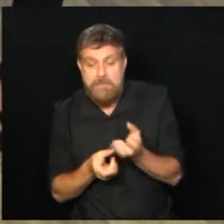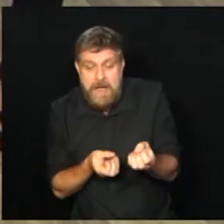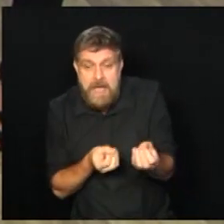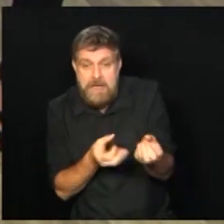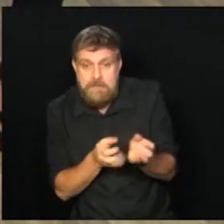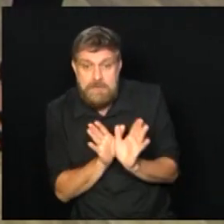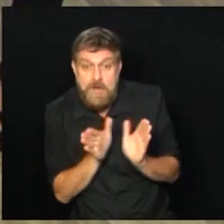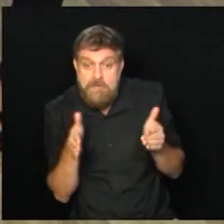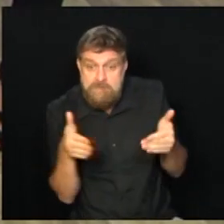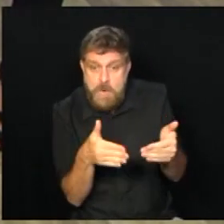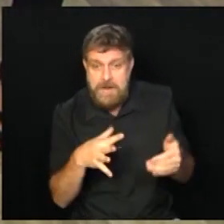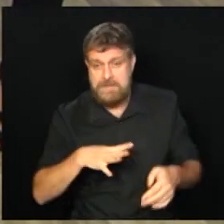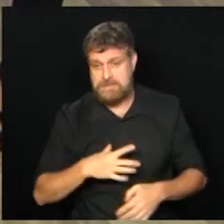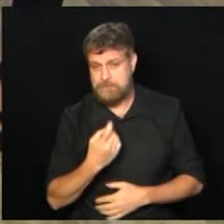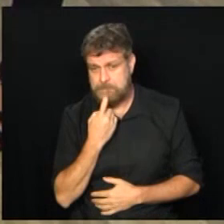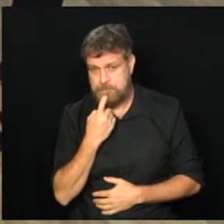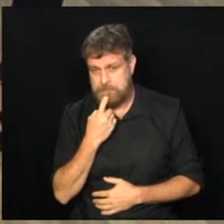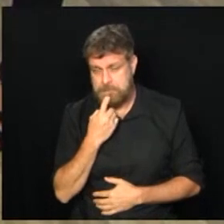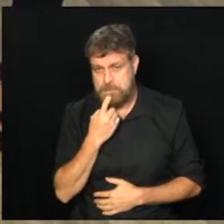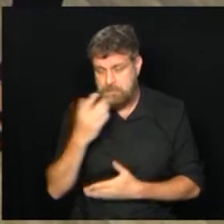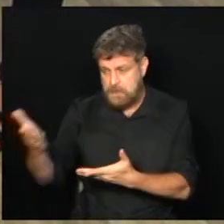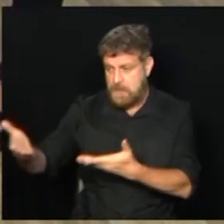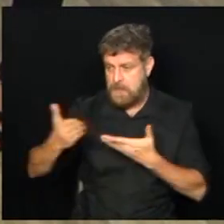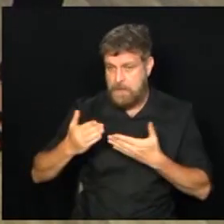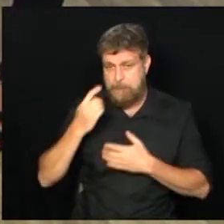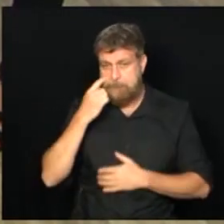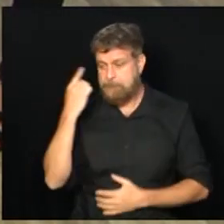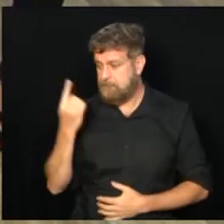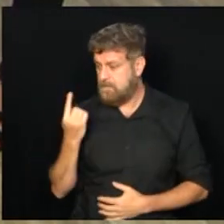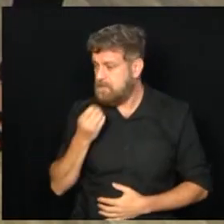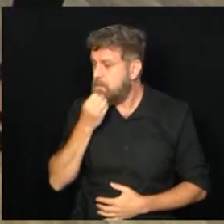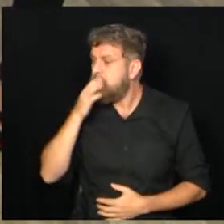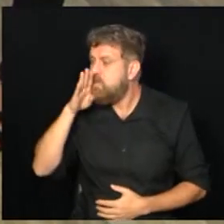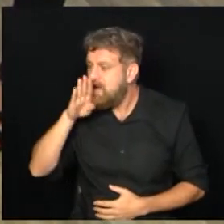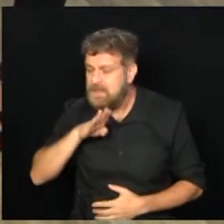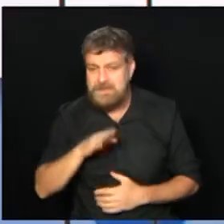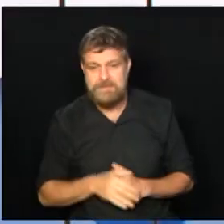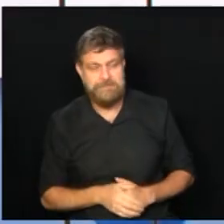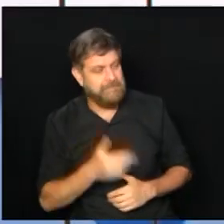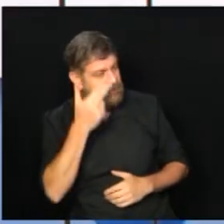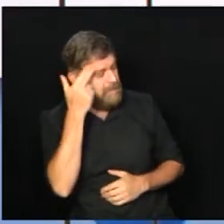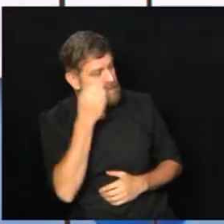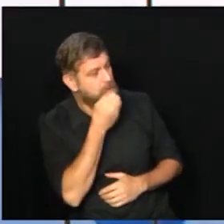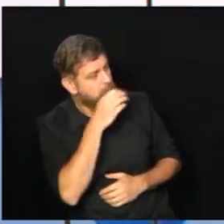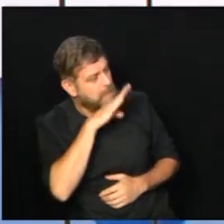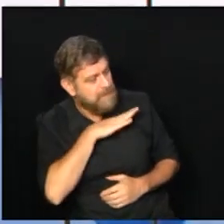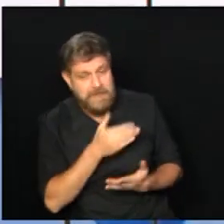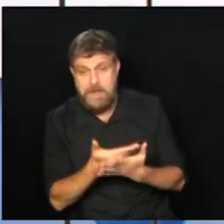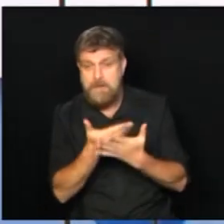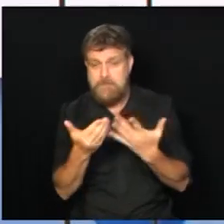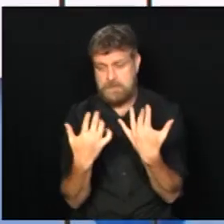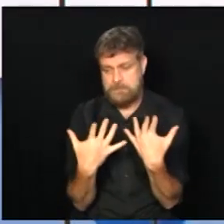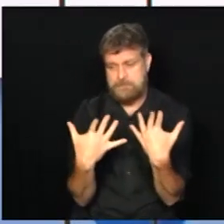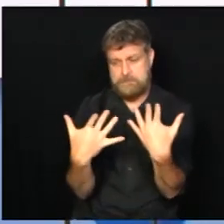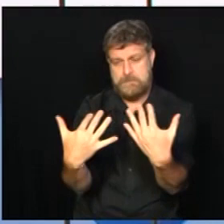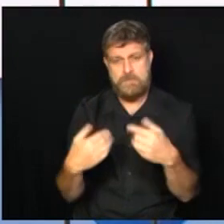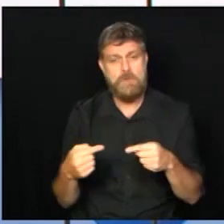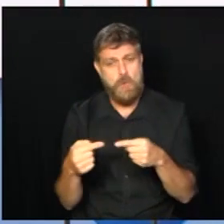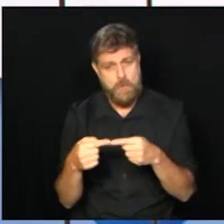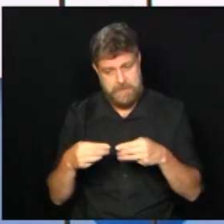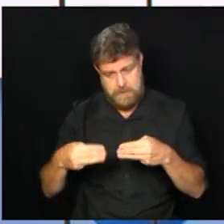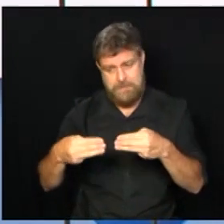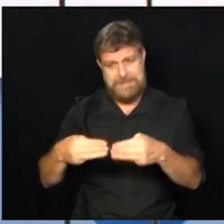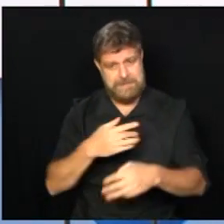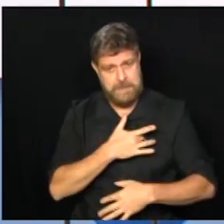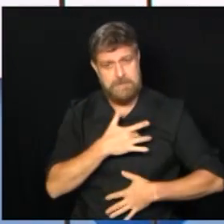da cidade de Campinas. Então, seja bem-vinda e boa tarde. Boa tarde, Gabriel. Boa tarde a você aí de casa. E de acordo com o